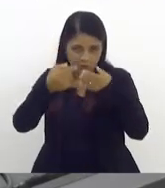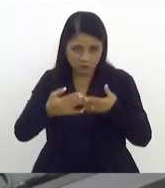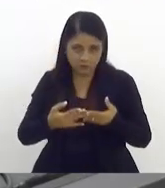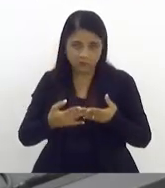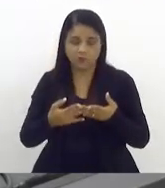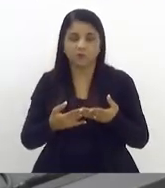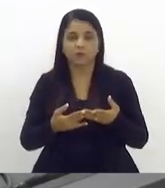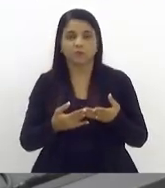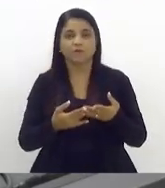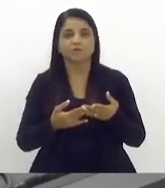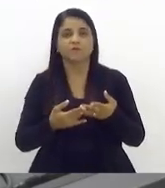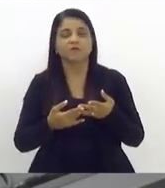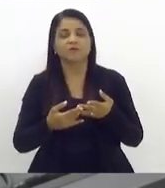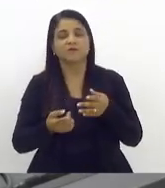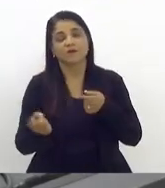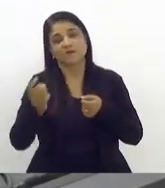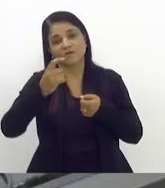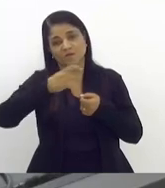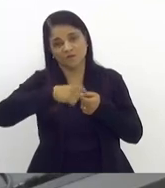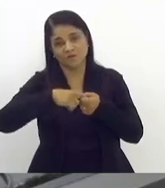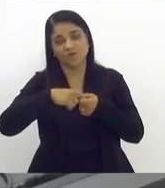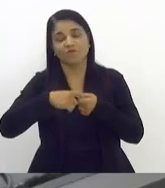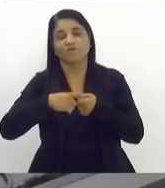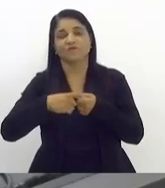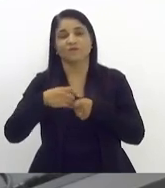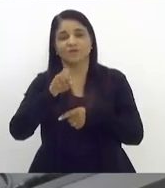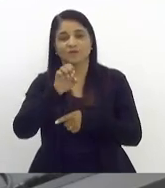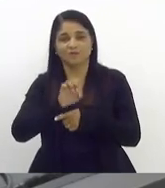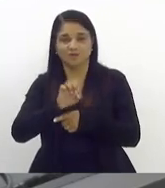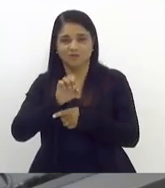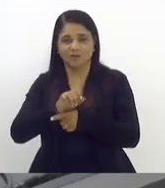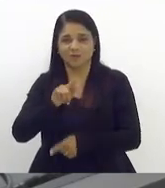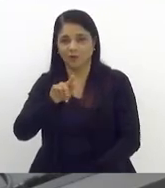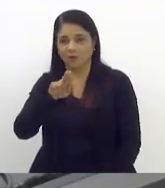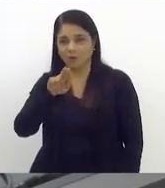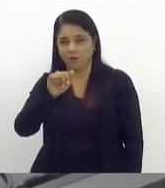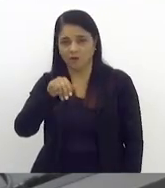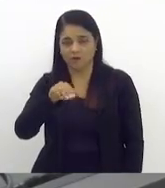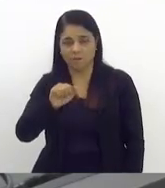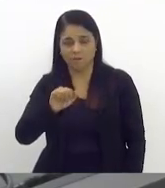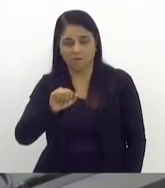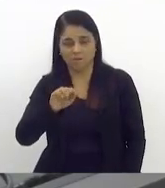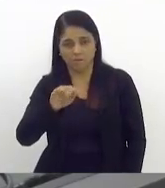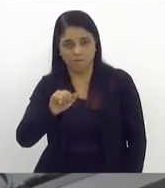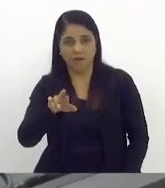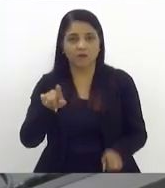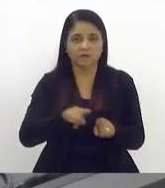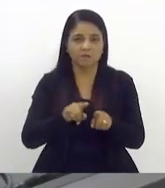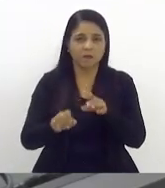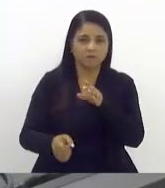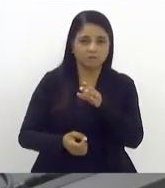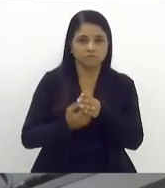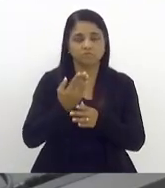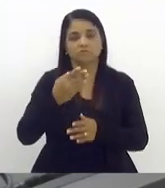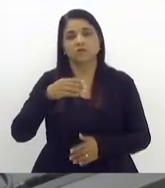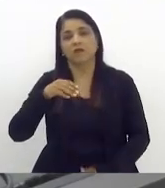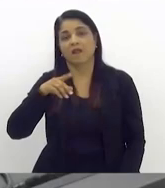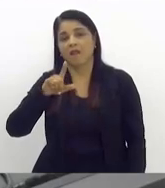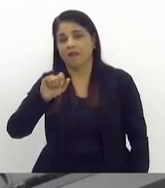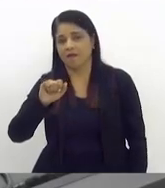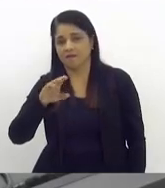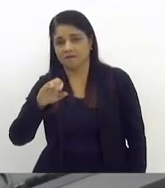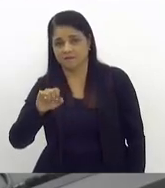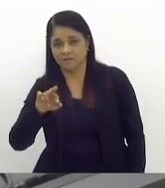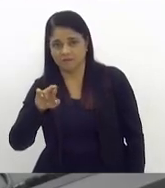ao antigo estado da Guanabara, ao legado de próprio Carlos Lacerda, que foi o idealizador da UERJ. Mas, antes de qualquer coisa,